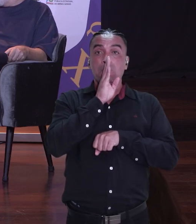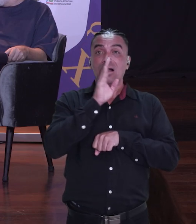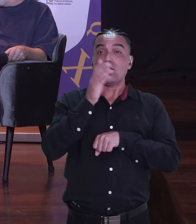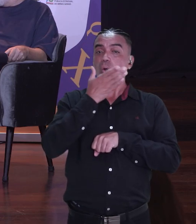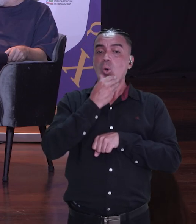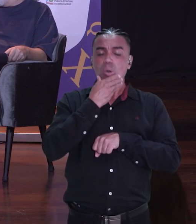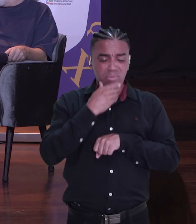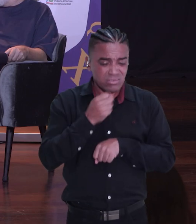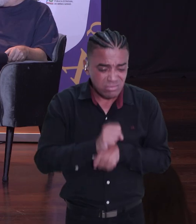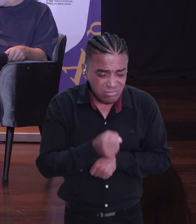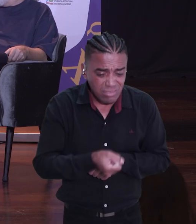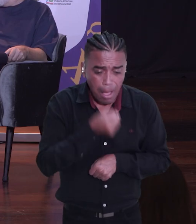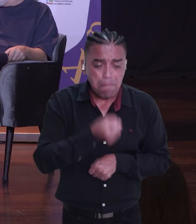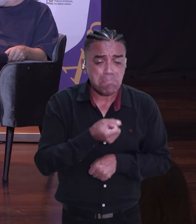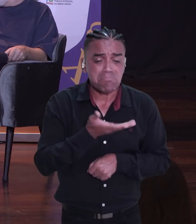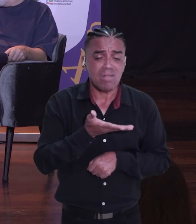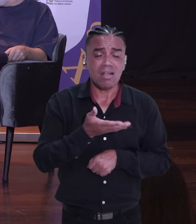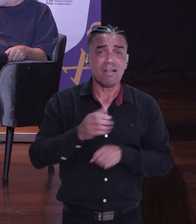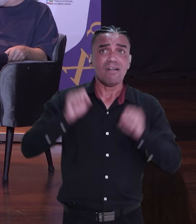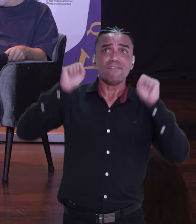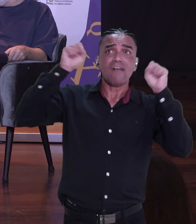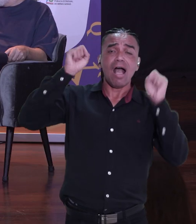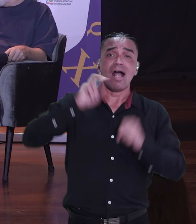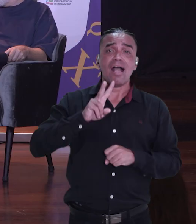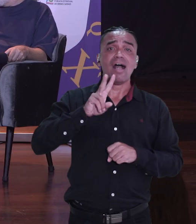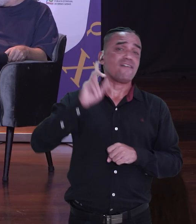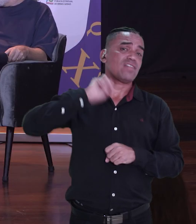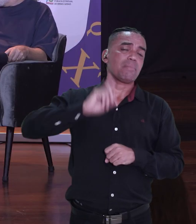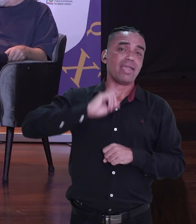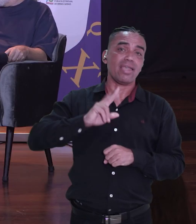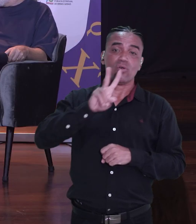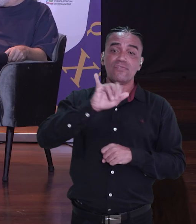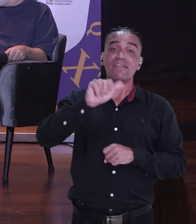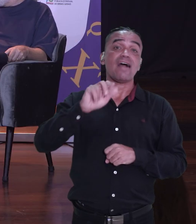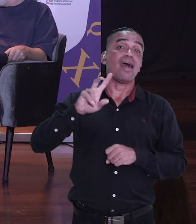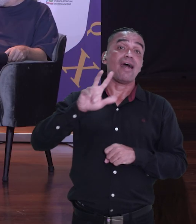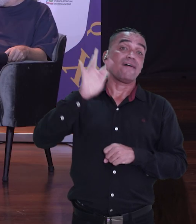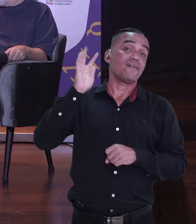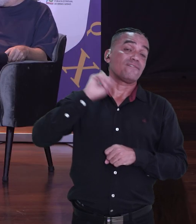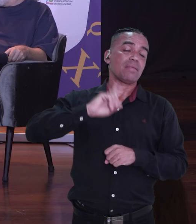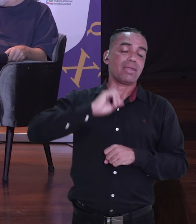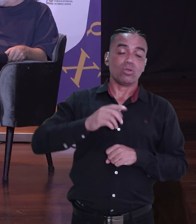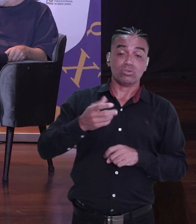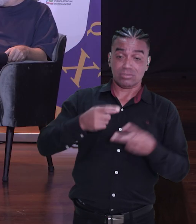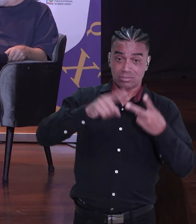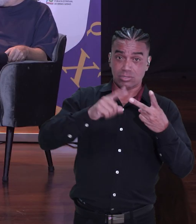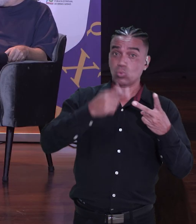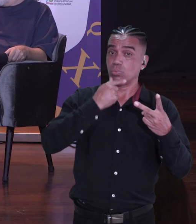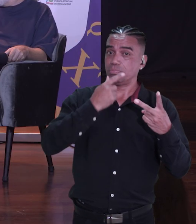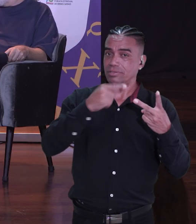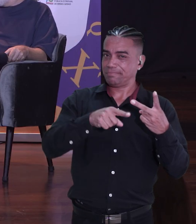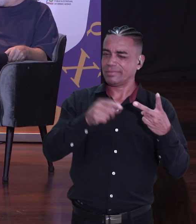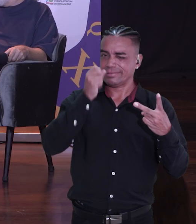conseguia falar nada. Aí o locutor cansou de esperar, disse, diga pelo menos, viva o Flamengo. Eu, viva o Flamengo. Aí passou